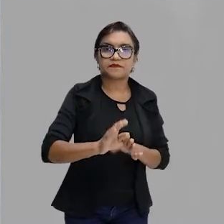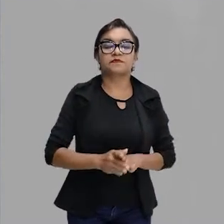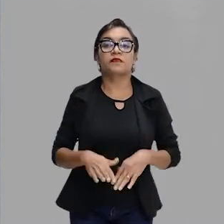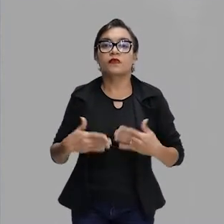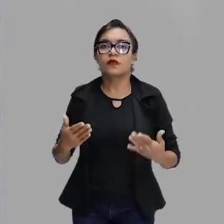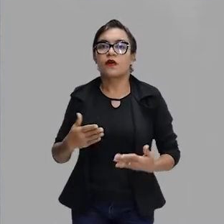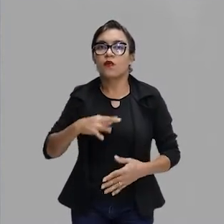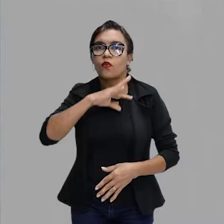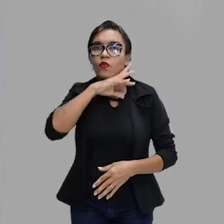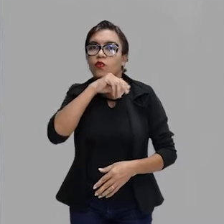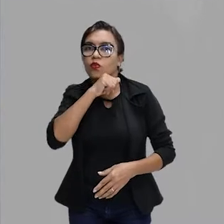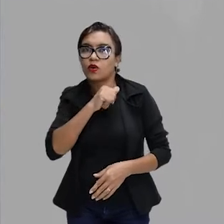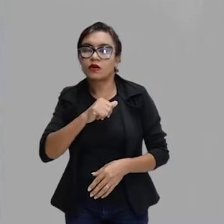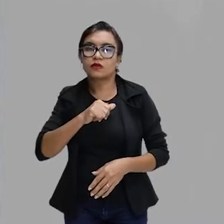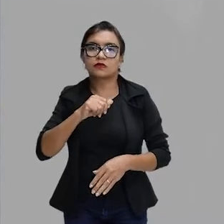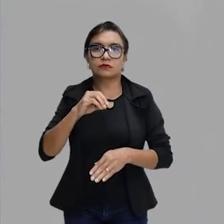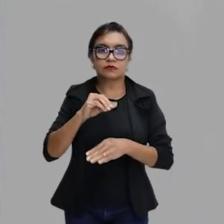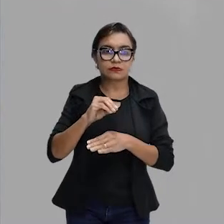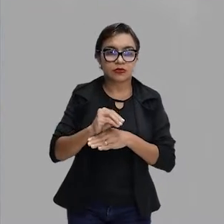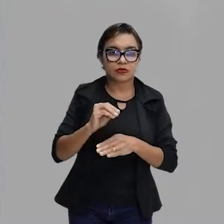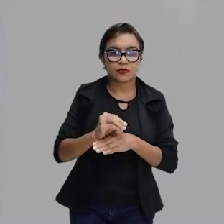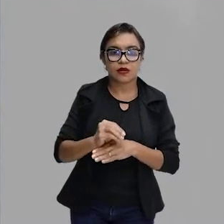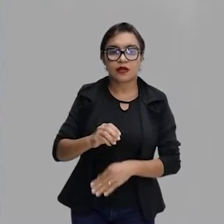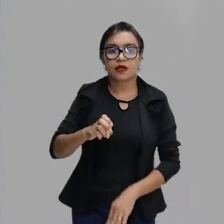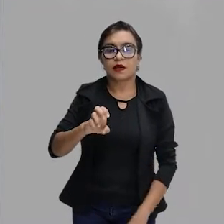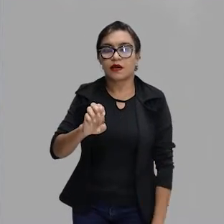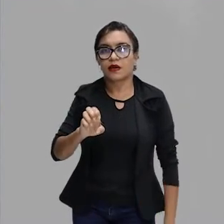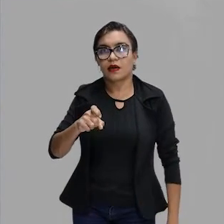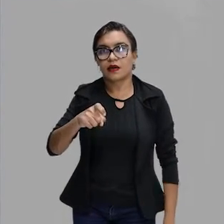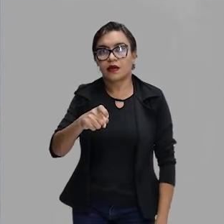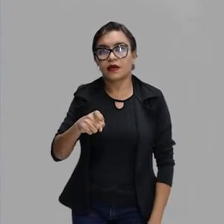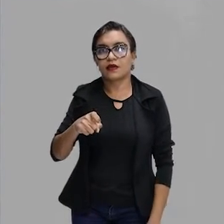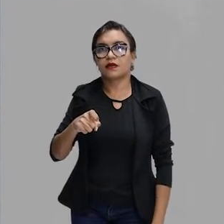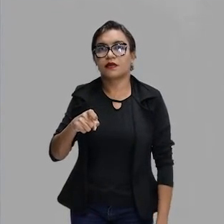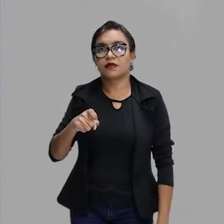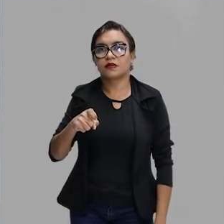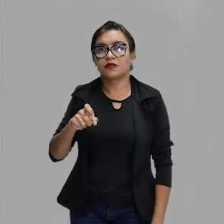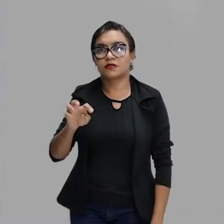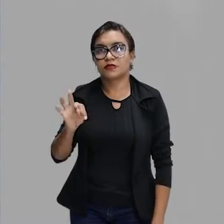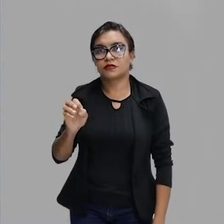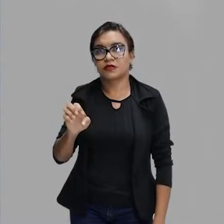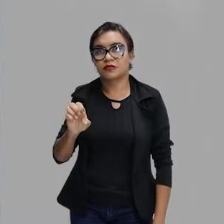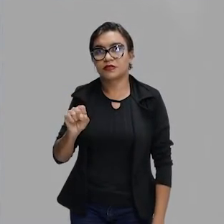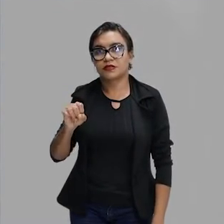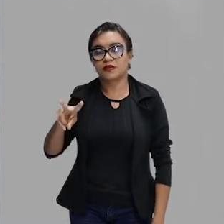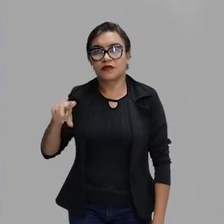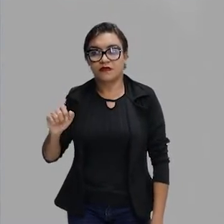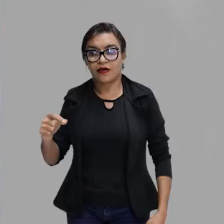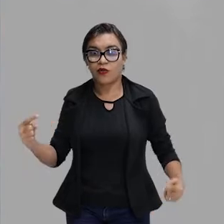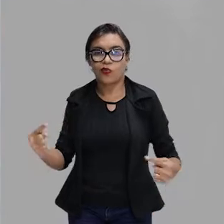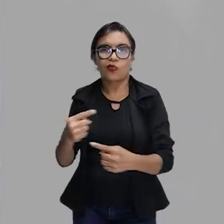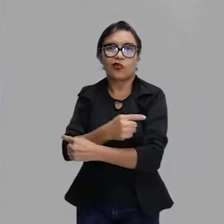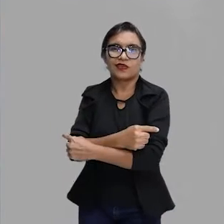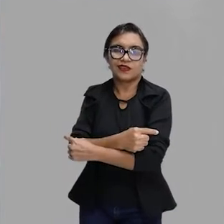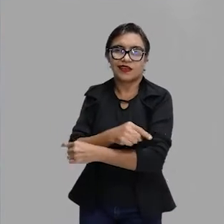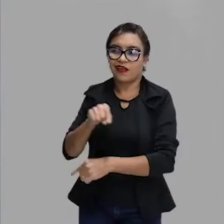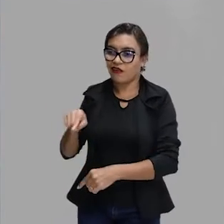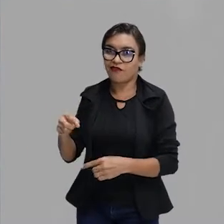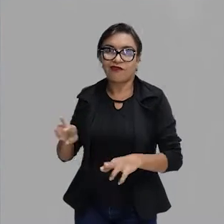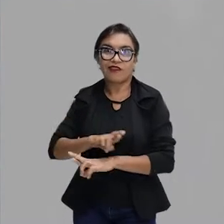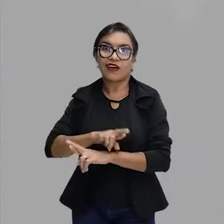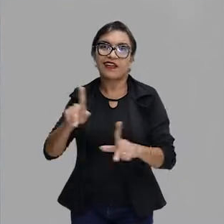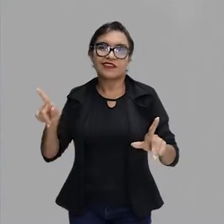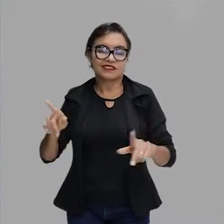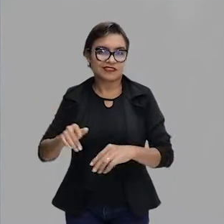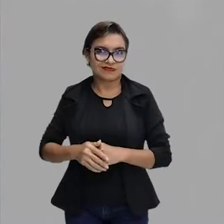pecuária extensiva, de maneira geral, é o contrário. Se tu entendeu a intensiva, tu vai entender a extensiva. Mas vamos lá, vamos sintetizar. Tudo